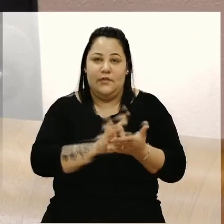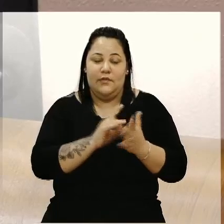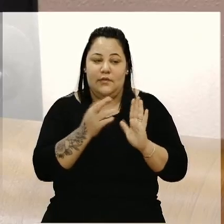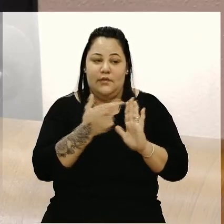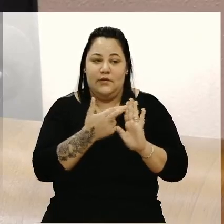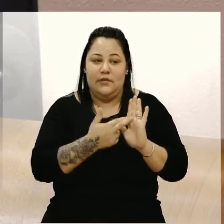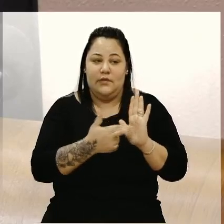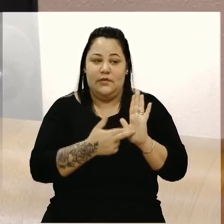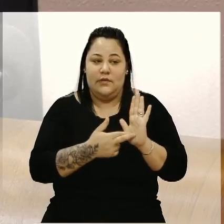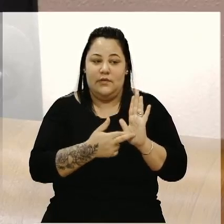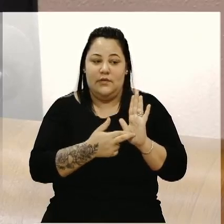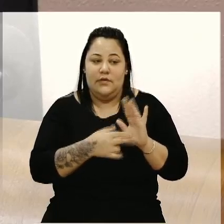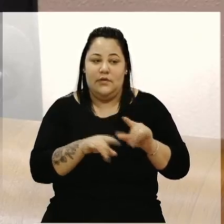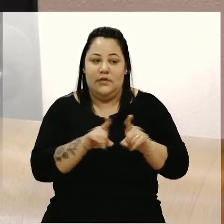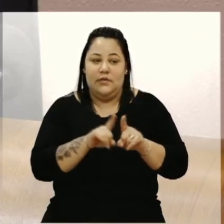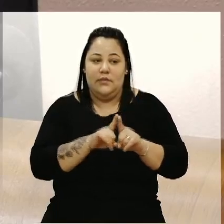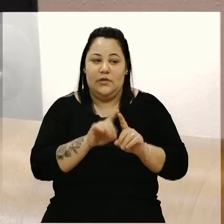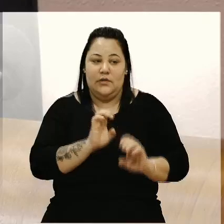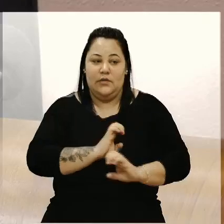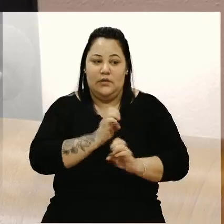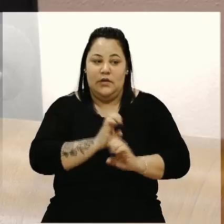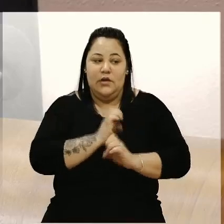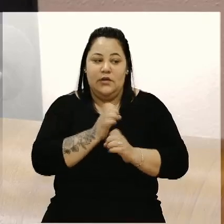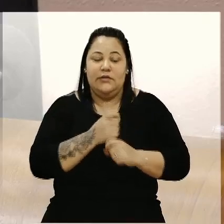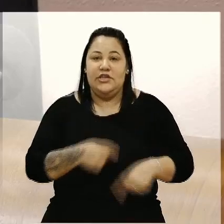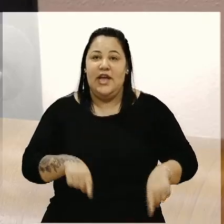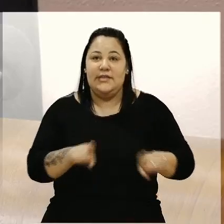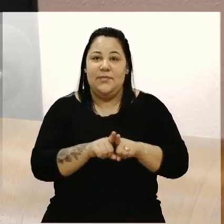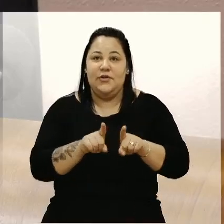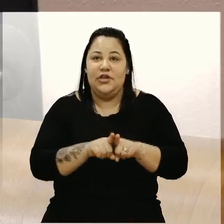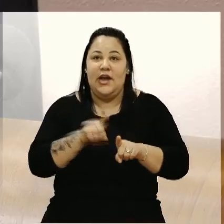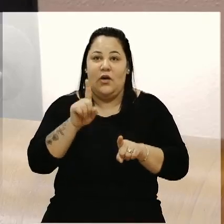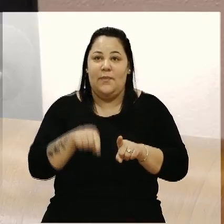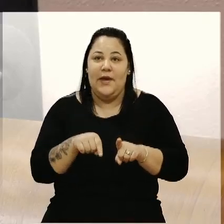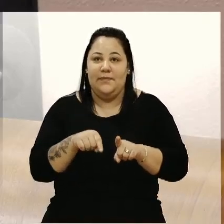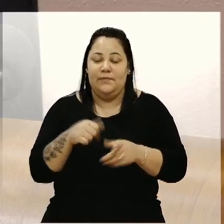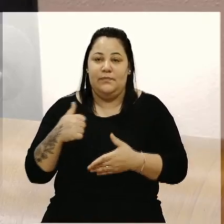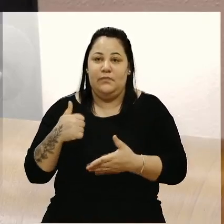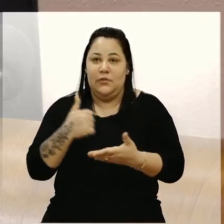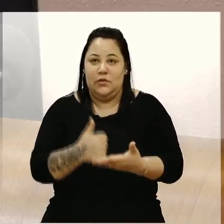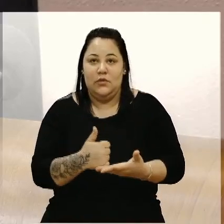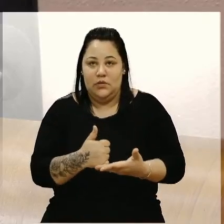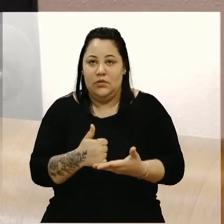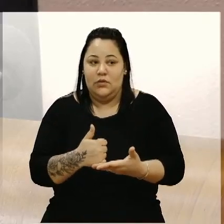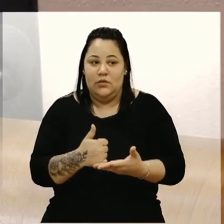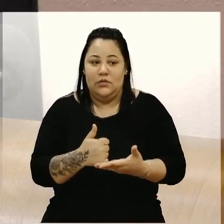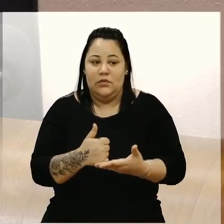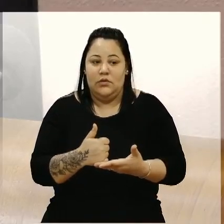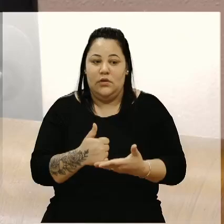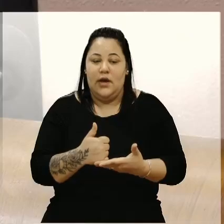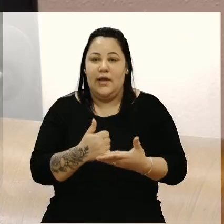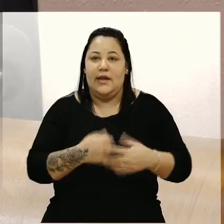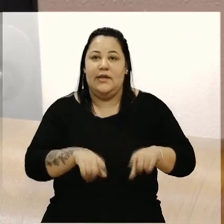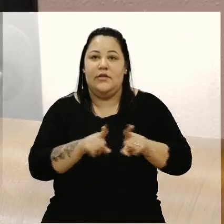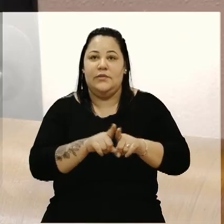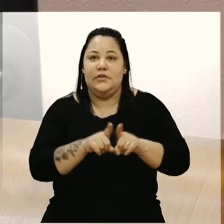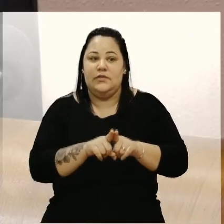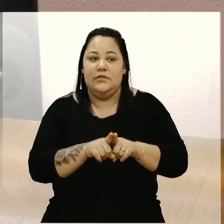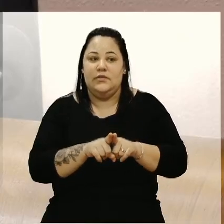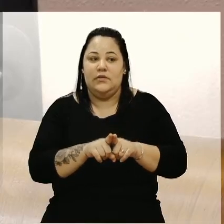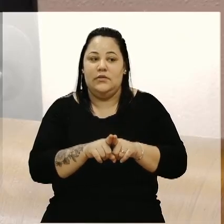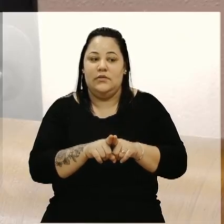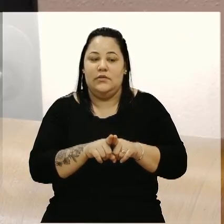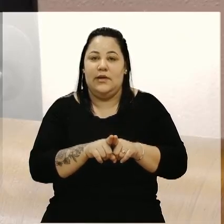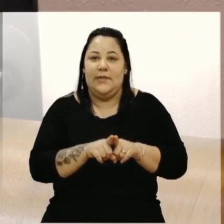e incentivo ao empreendedorismo local, garantindo o apoio necessário para que as micro e pequenas empresas possam contribuir de